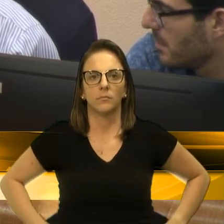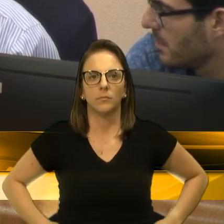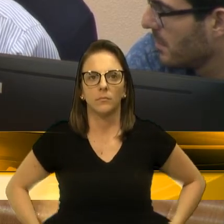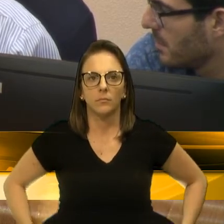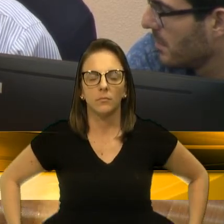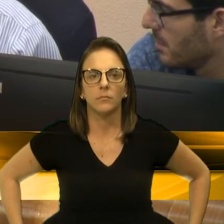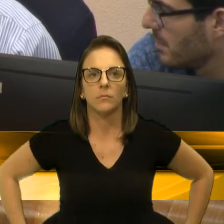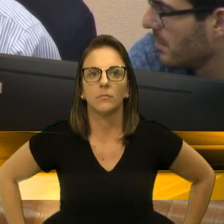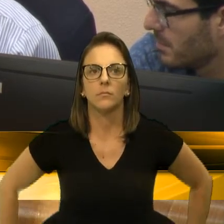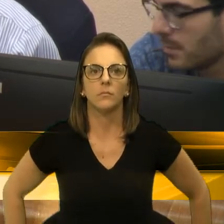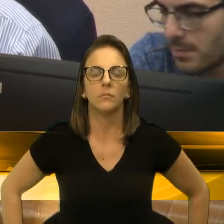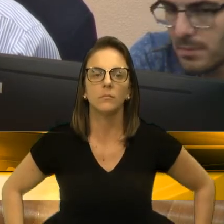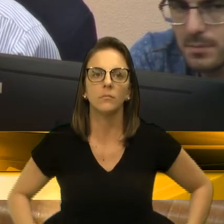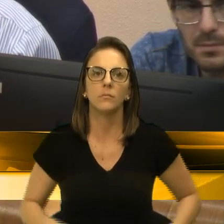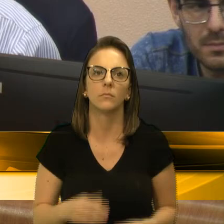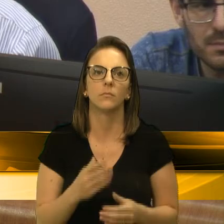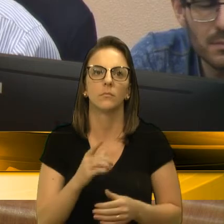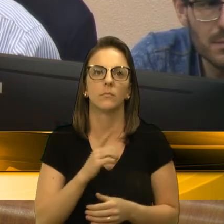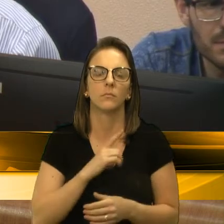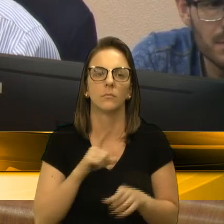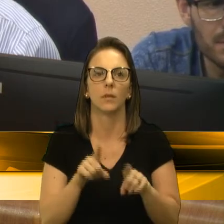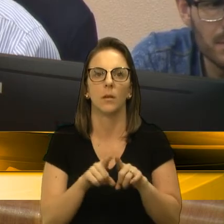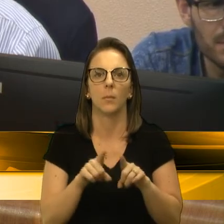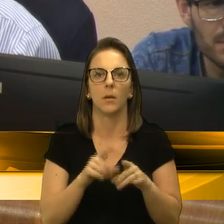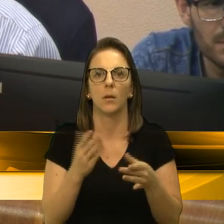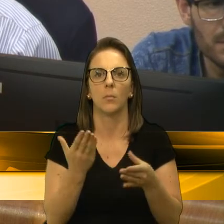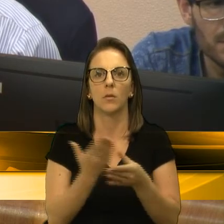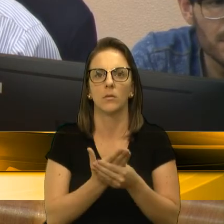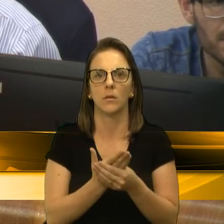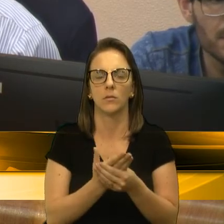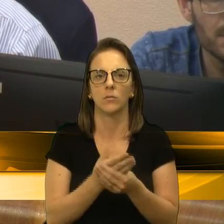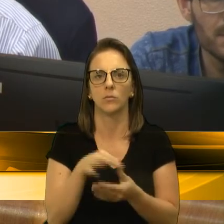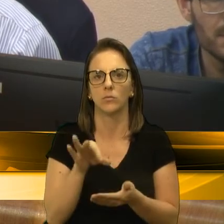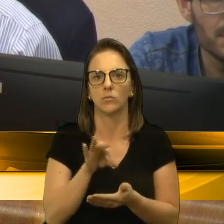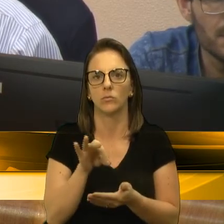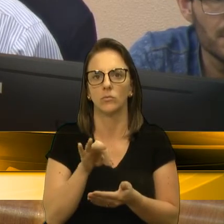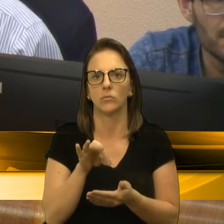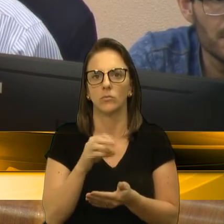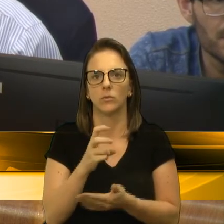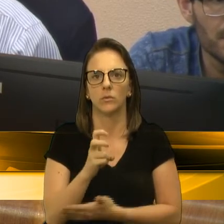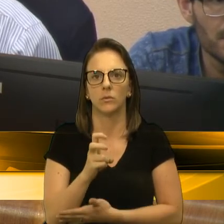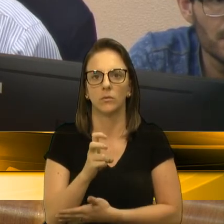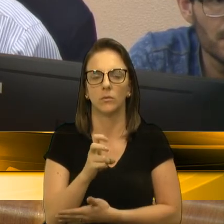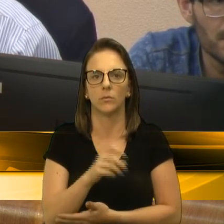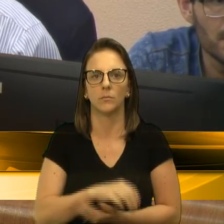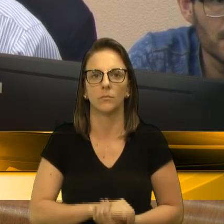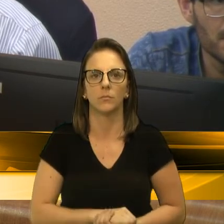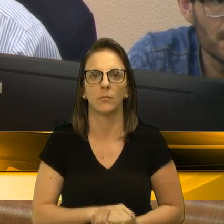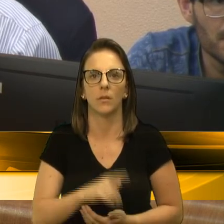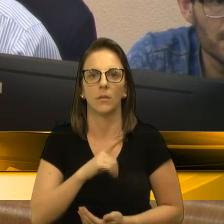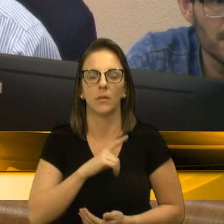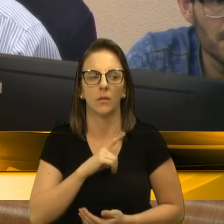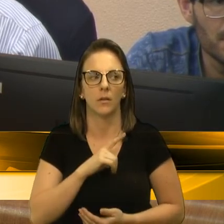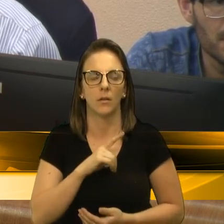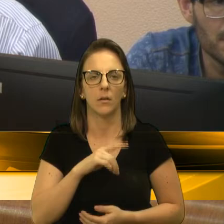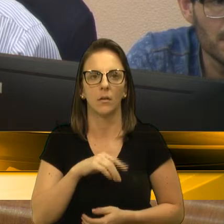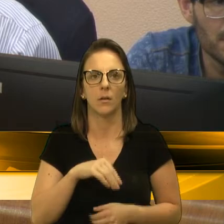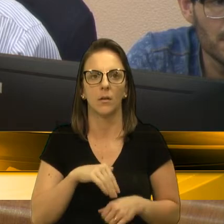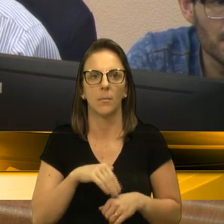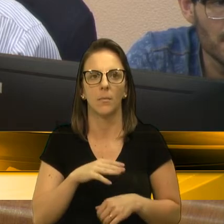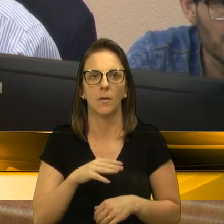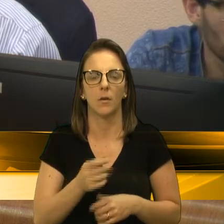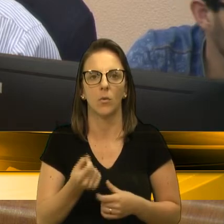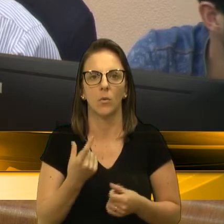03/7 do processo, mais precisamente nas folhas 5, Se observa restar mencionado atos